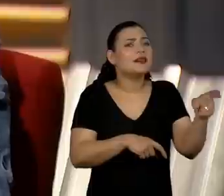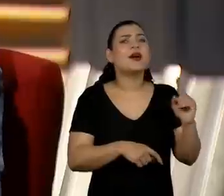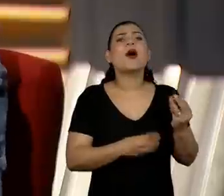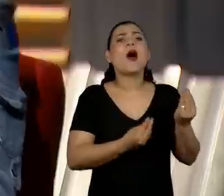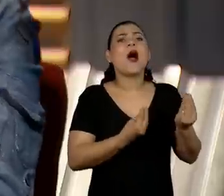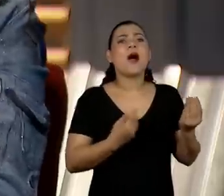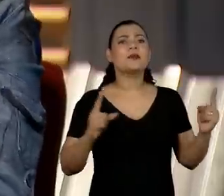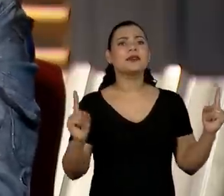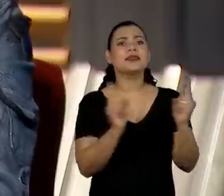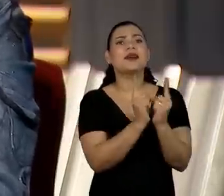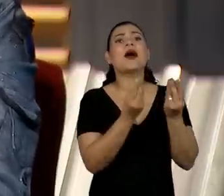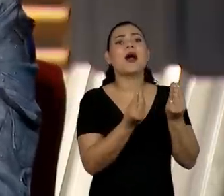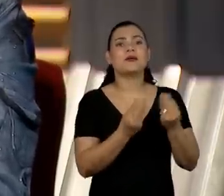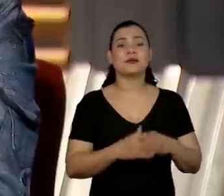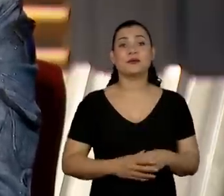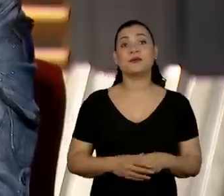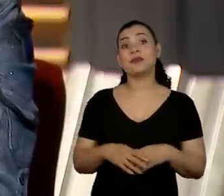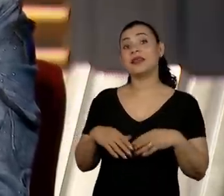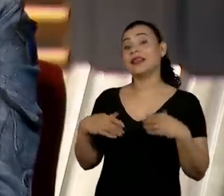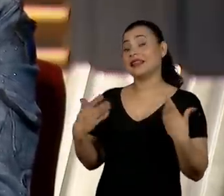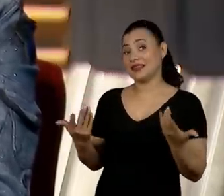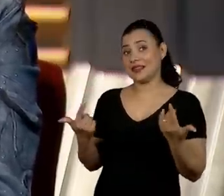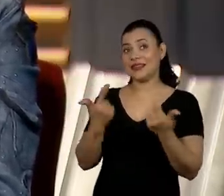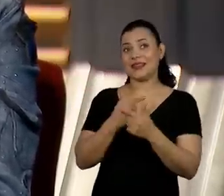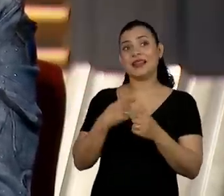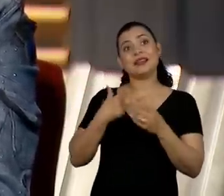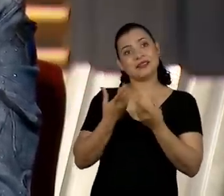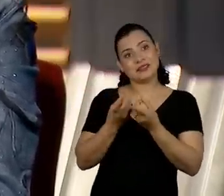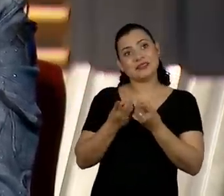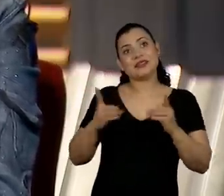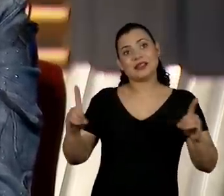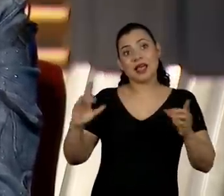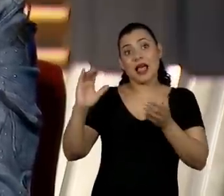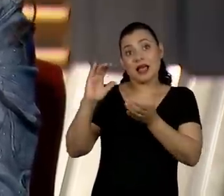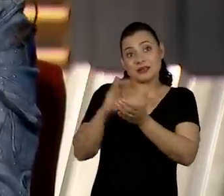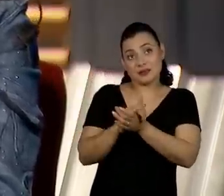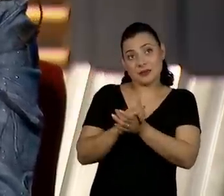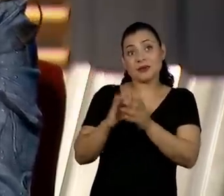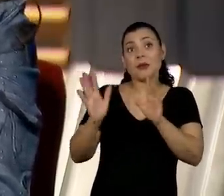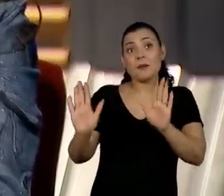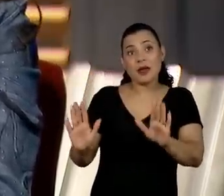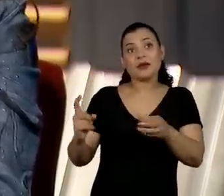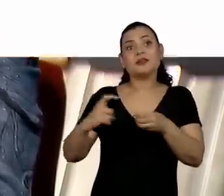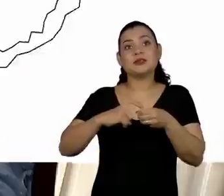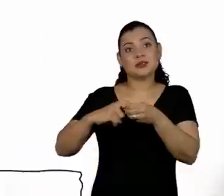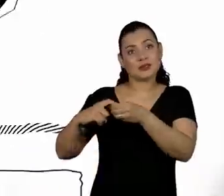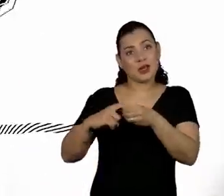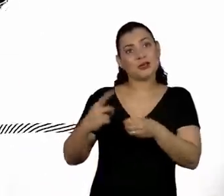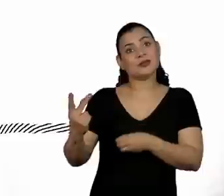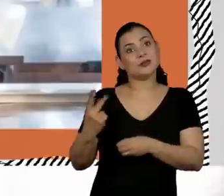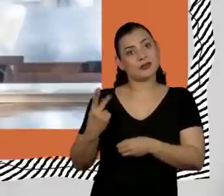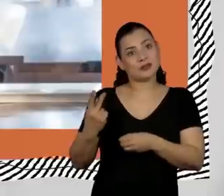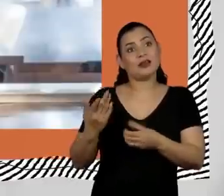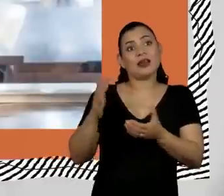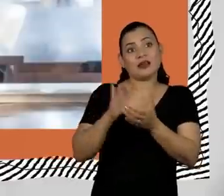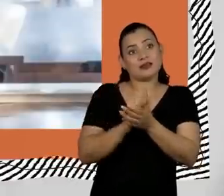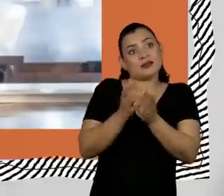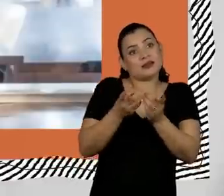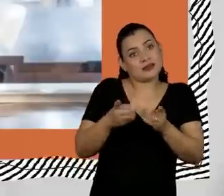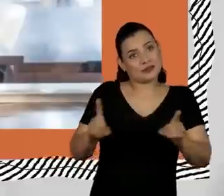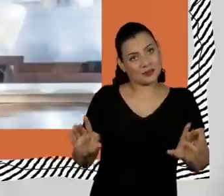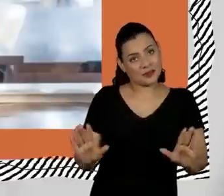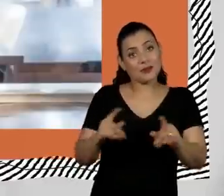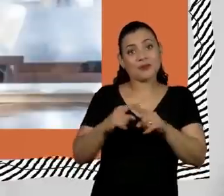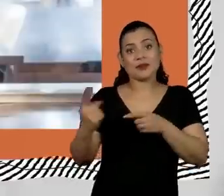né Nós nos separamos né como casal nós somos sócios mas nós